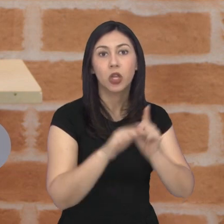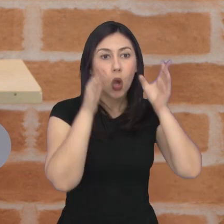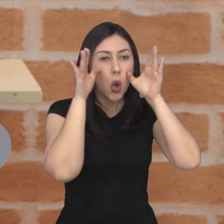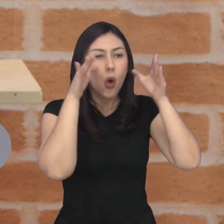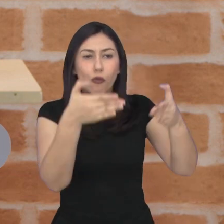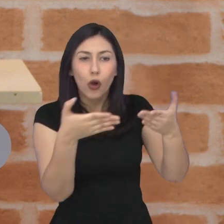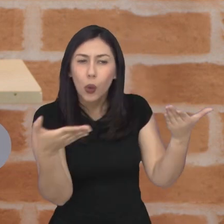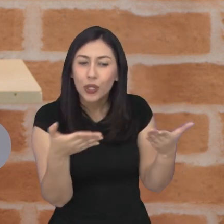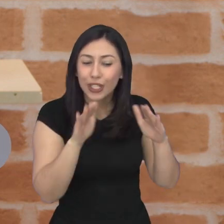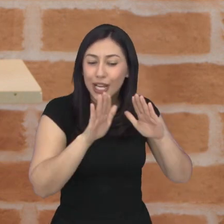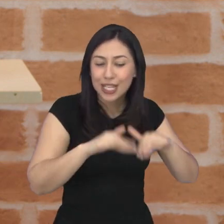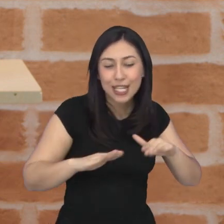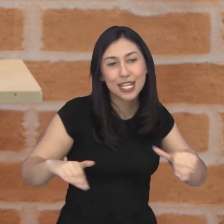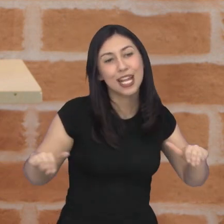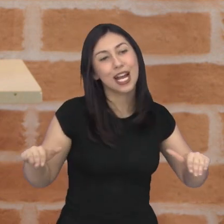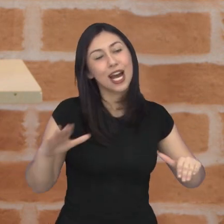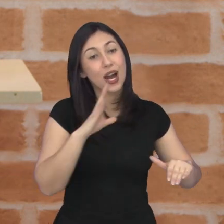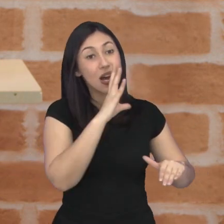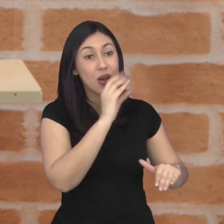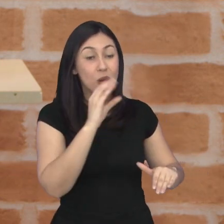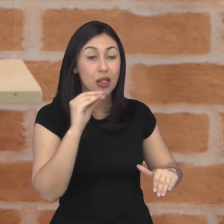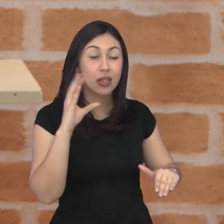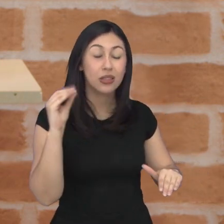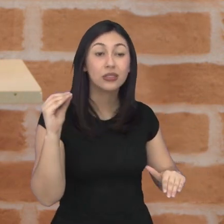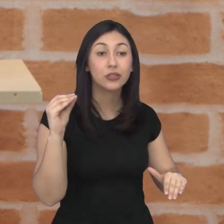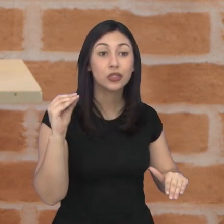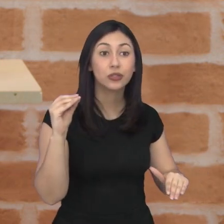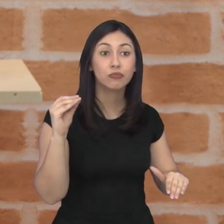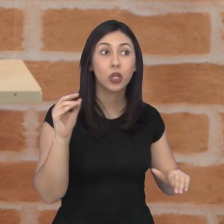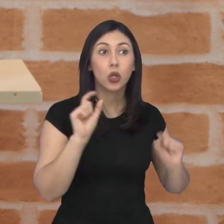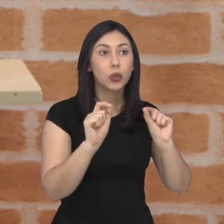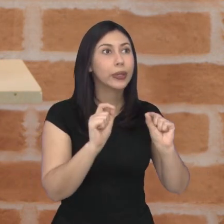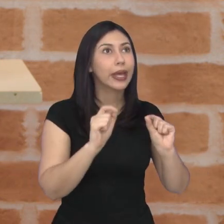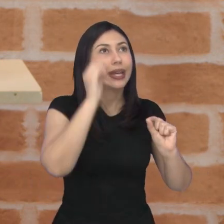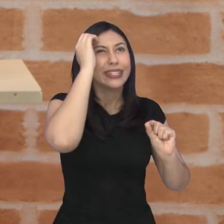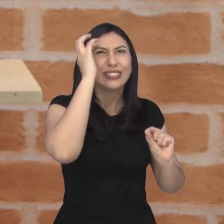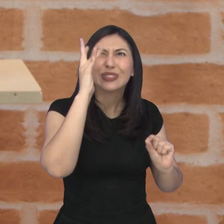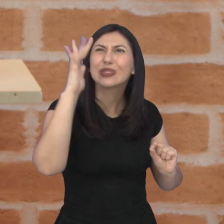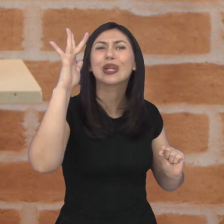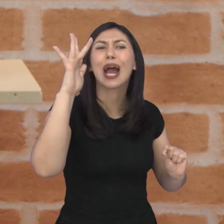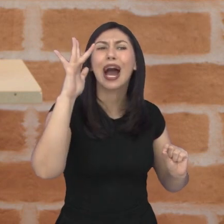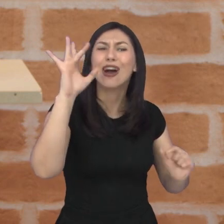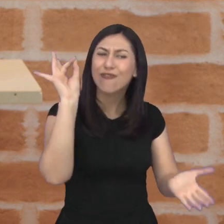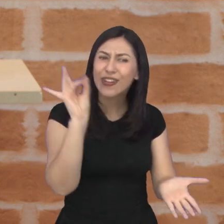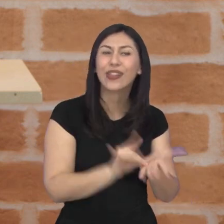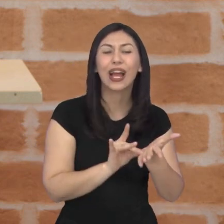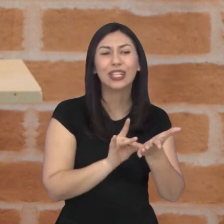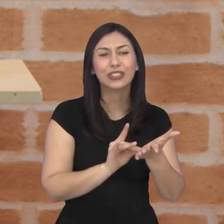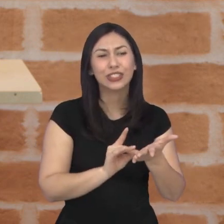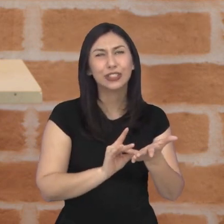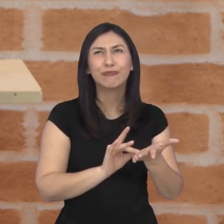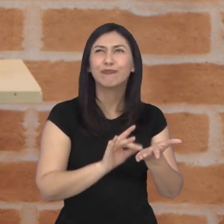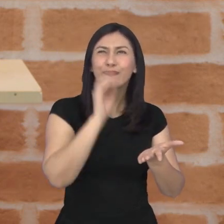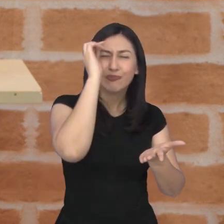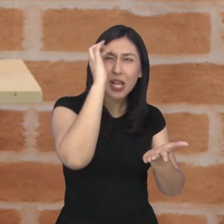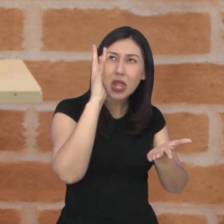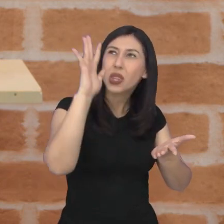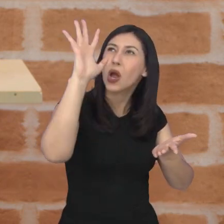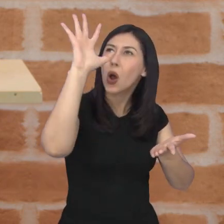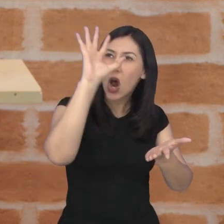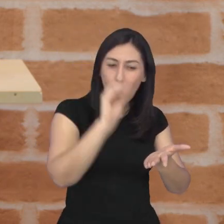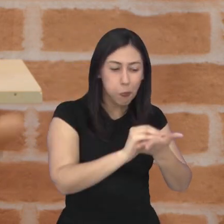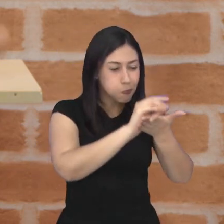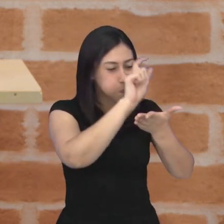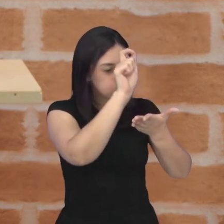que o meu foco hoje é nas crianças, nos adolescentes, né? Para essa questão de sonhar grande, desenhar os sonhos, o poder da